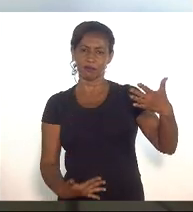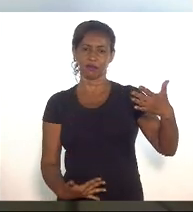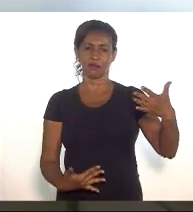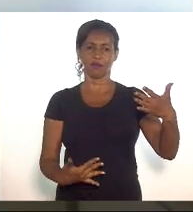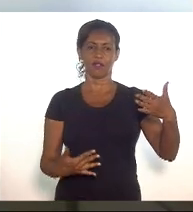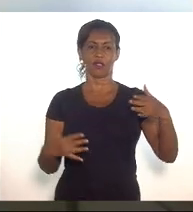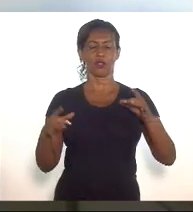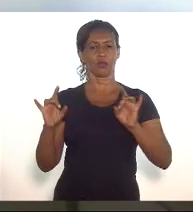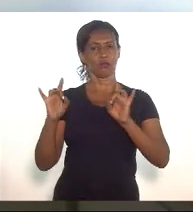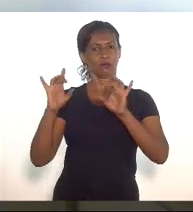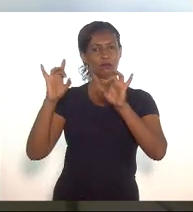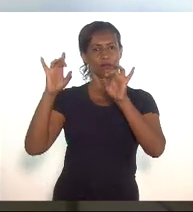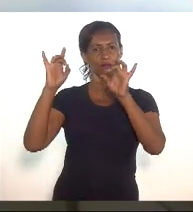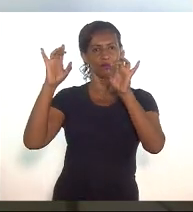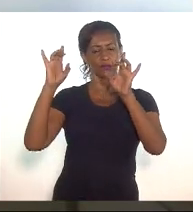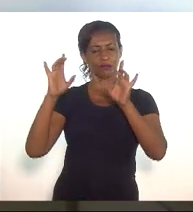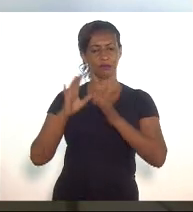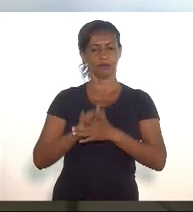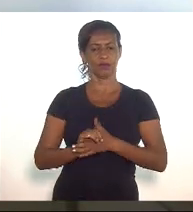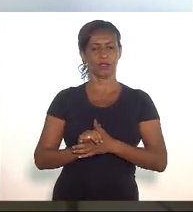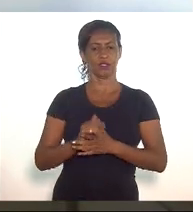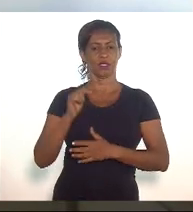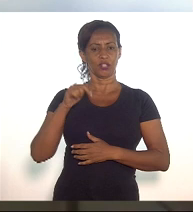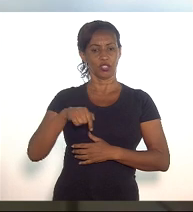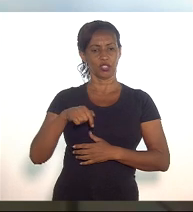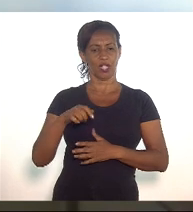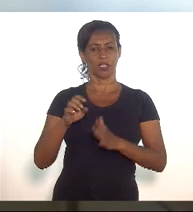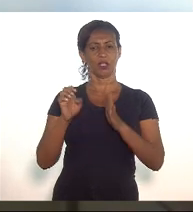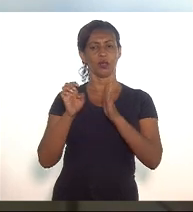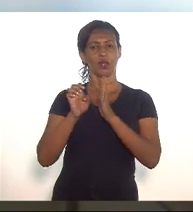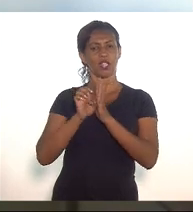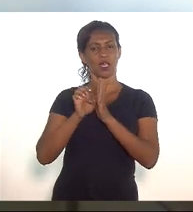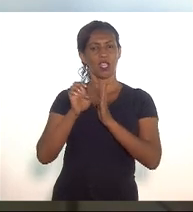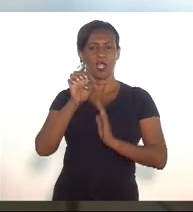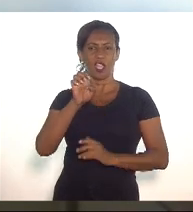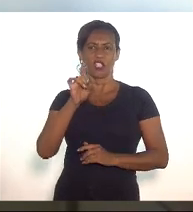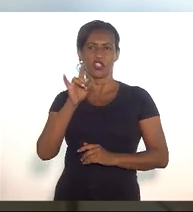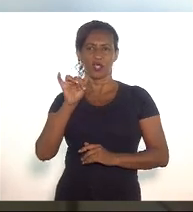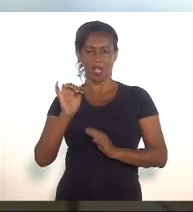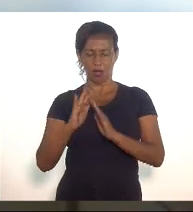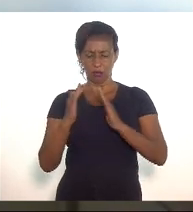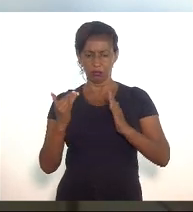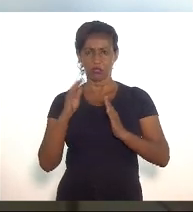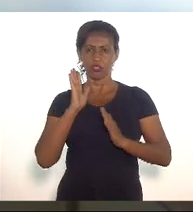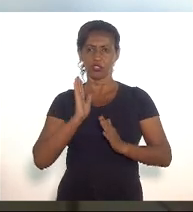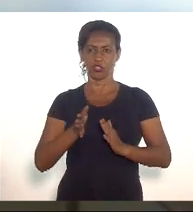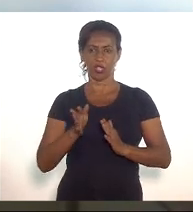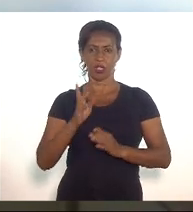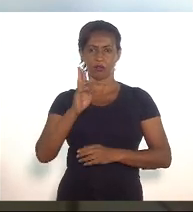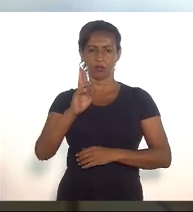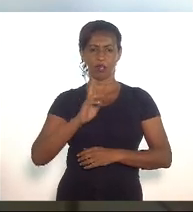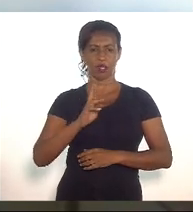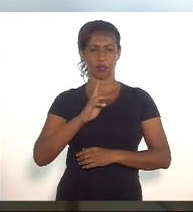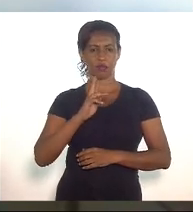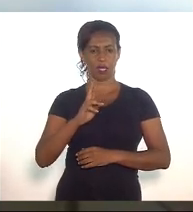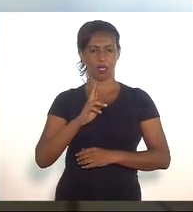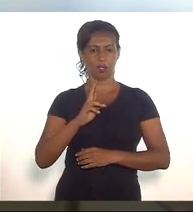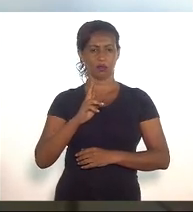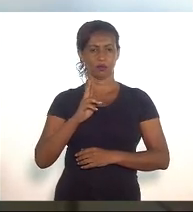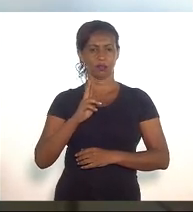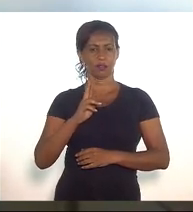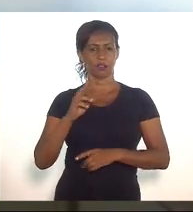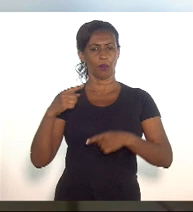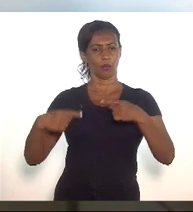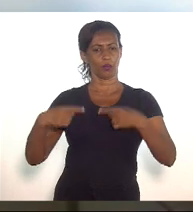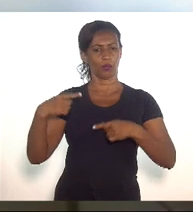questão específica, como eu já disse, está no edital, né, de acompanhamento dos resultados das políticas públicas